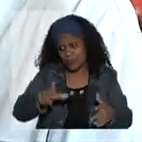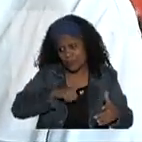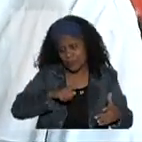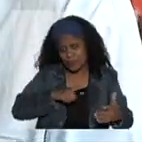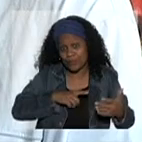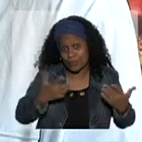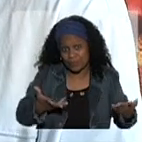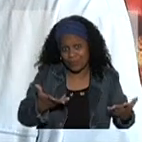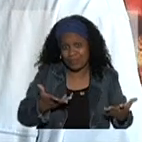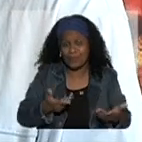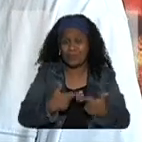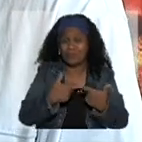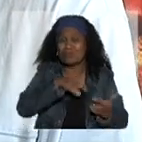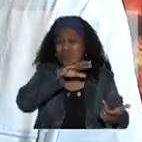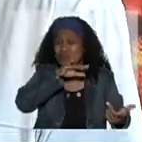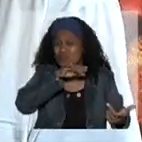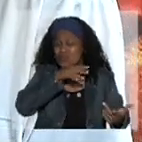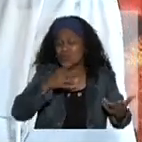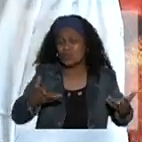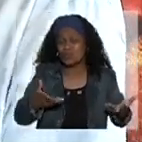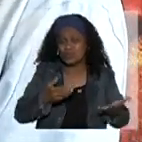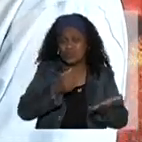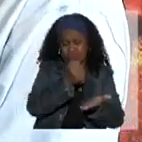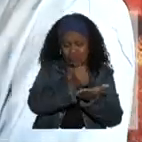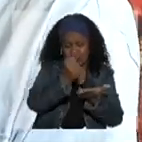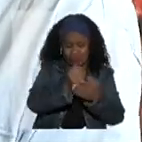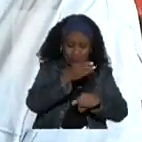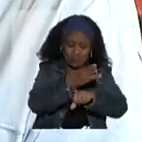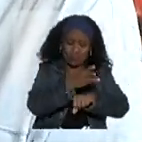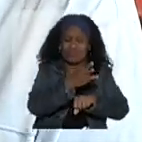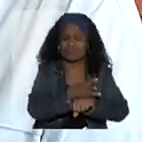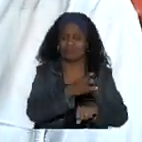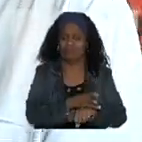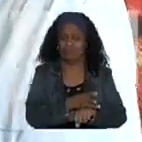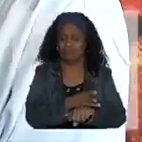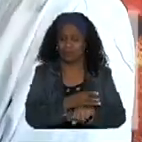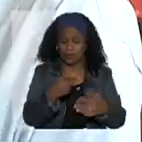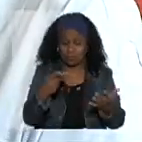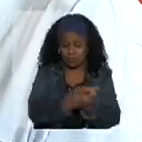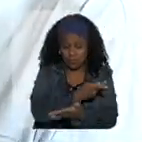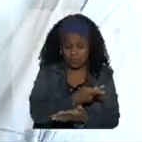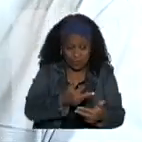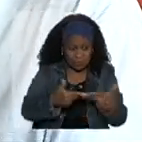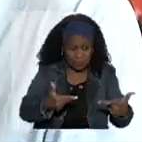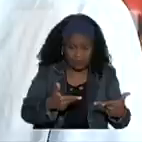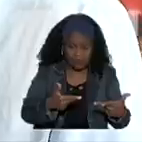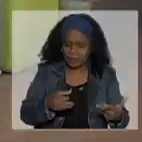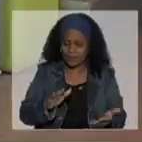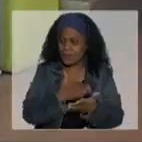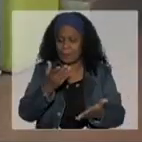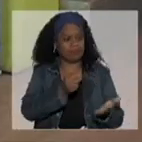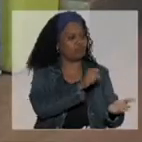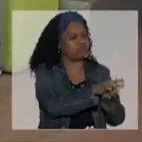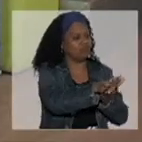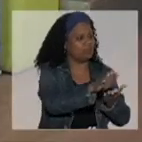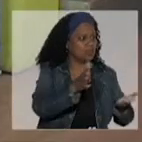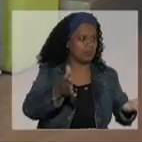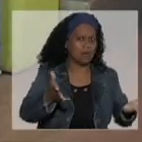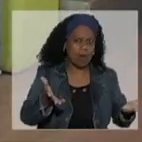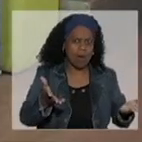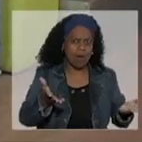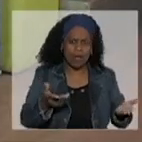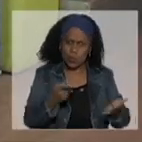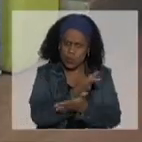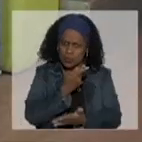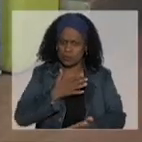reforço mas isso é muito ruim porque a acontecem coisas que é a gente não estava esperando e de repente é mandado embora e